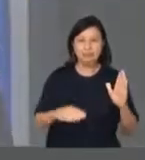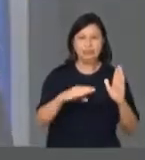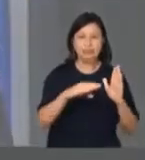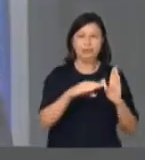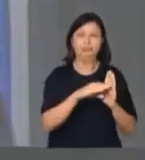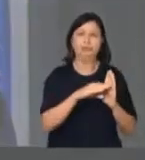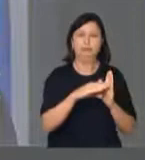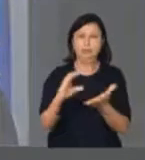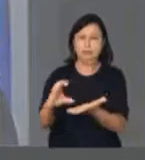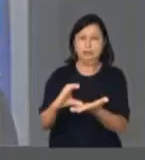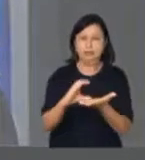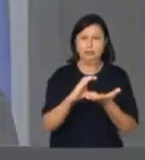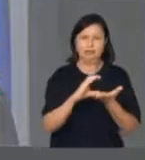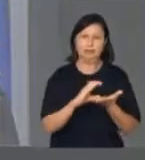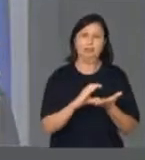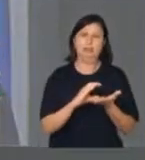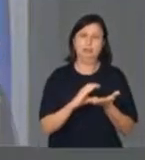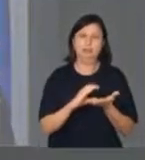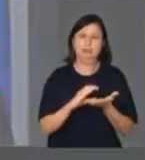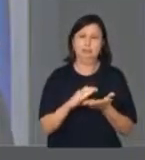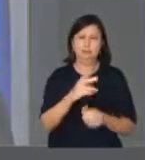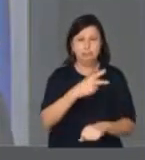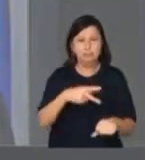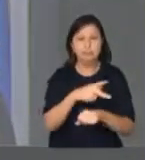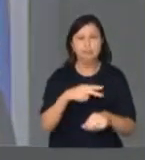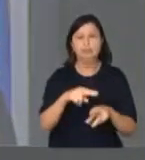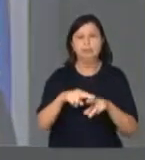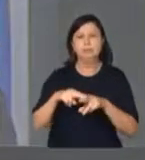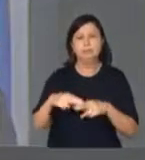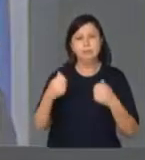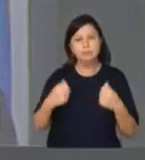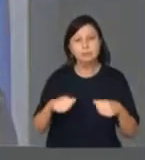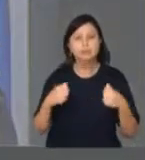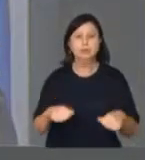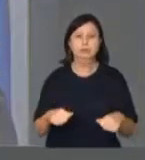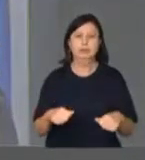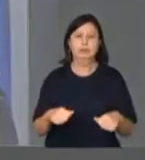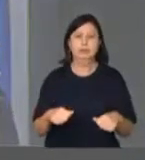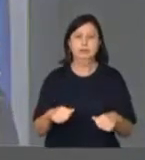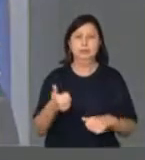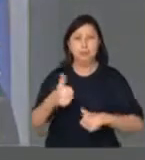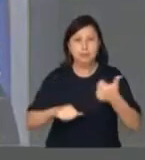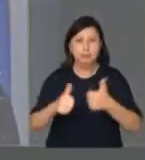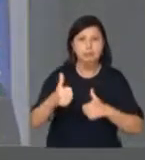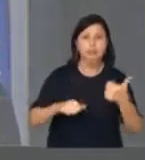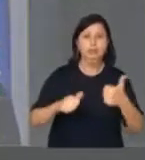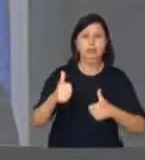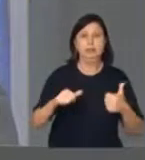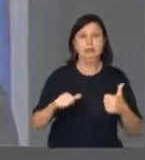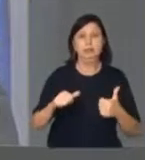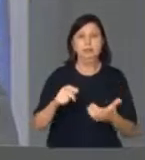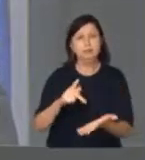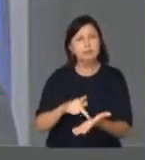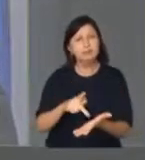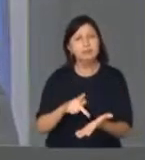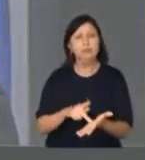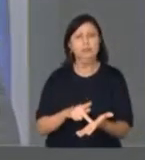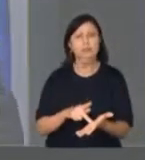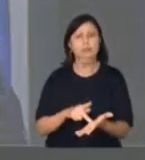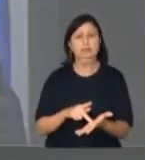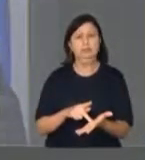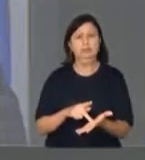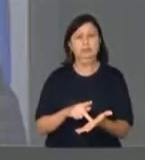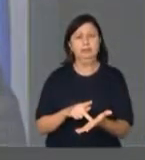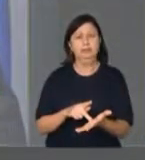país. Portanto, é necessário que se faça uma avaliação verdadeira, é necessário